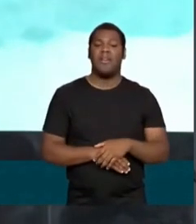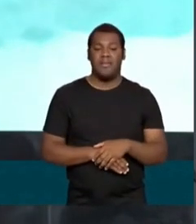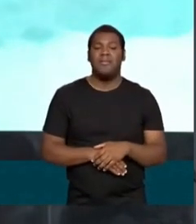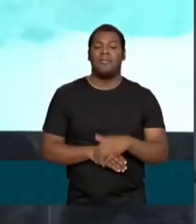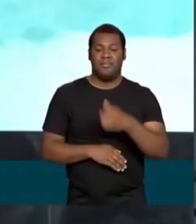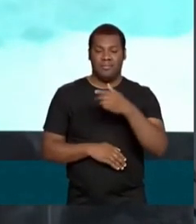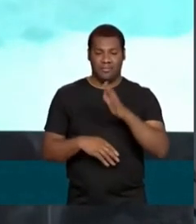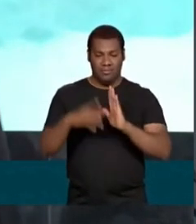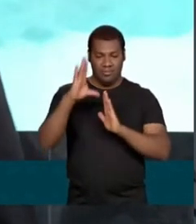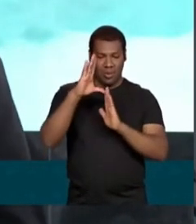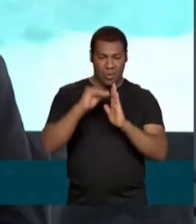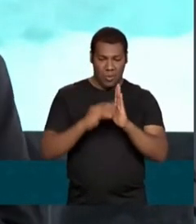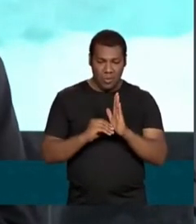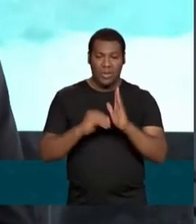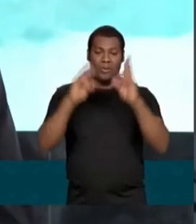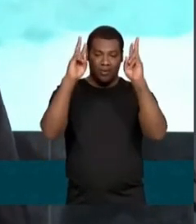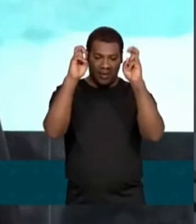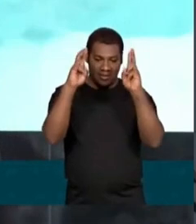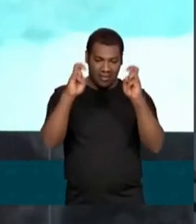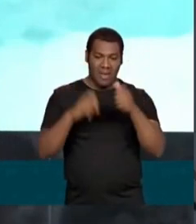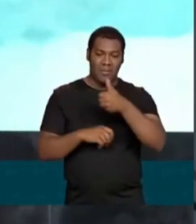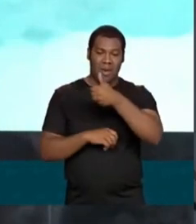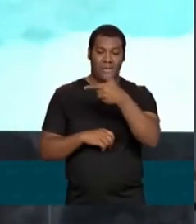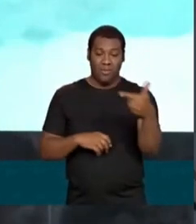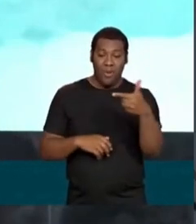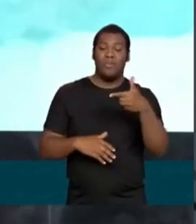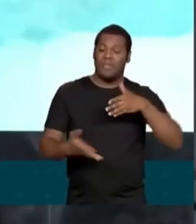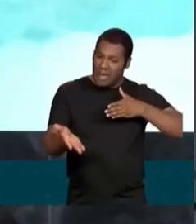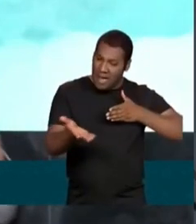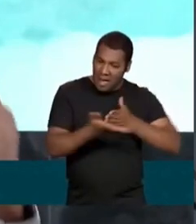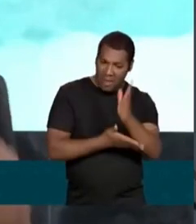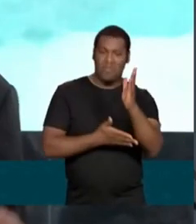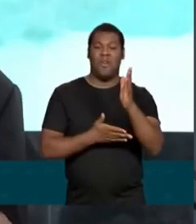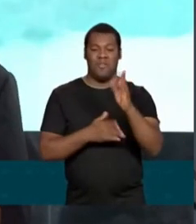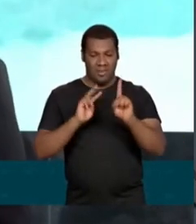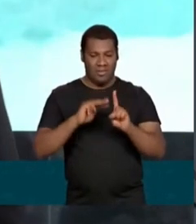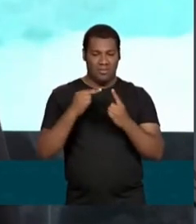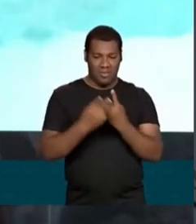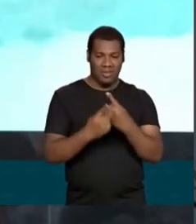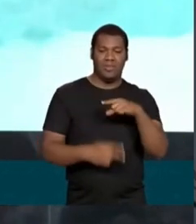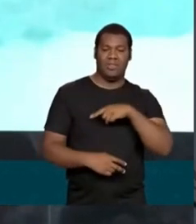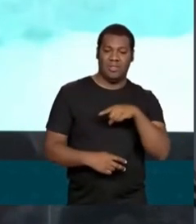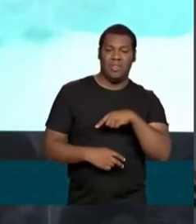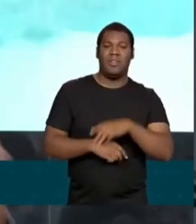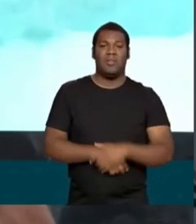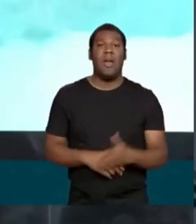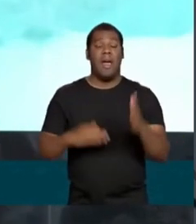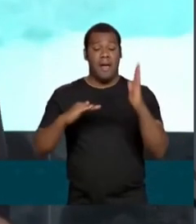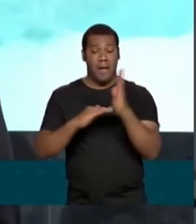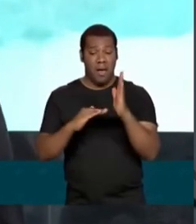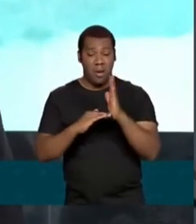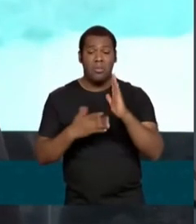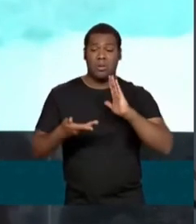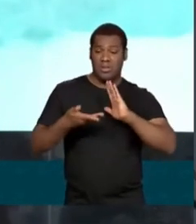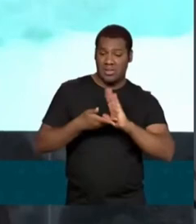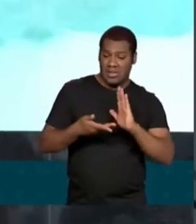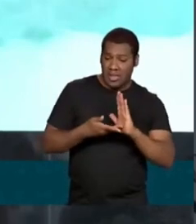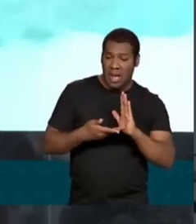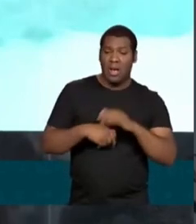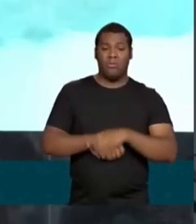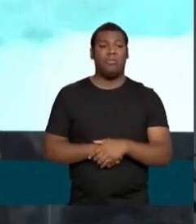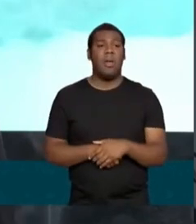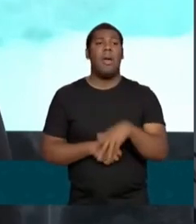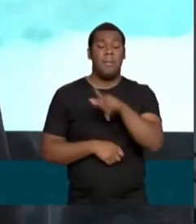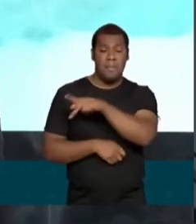ainda não vai ter uma rotatividade né entre câmara e Senado tanto na presidência quanto na